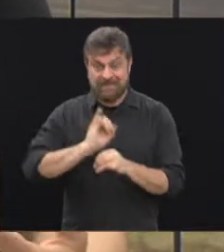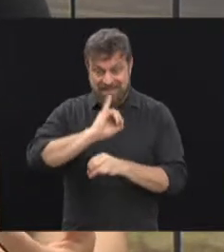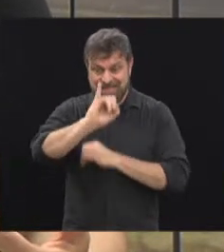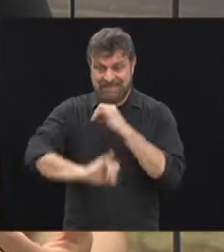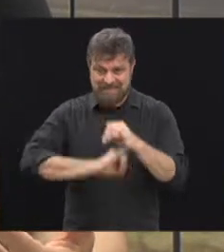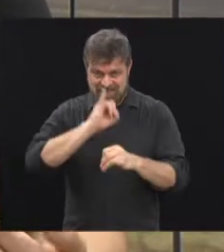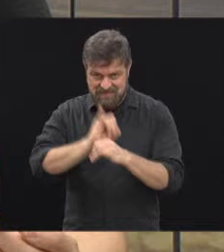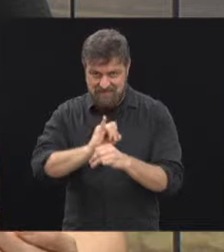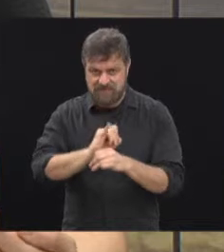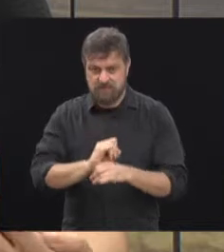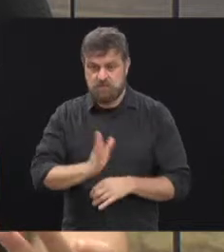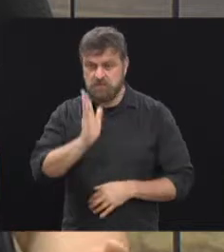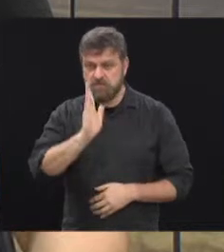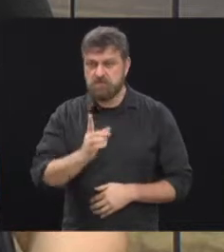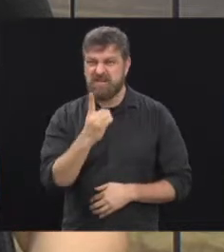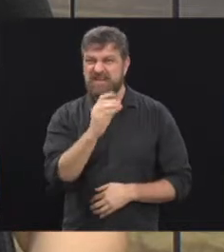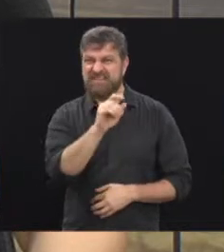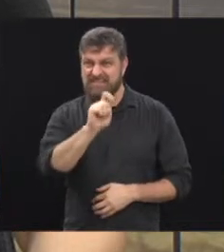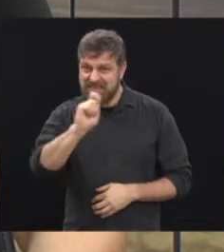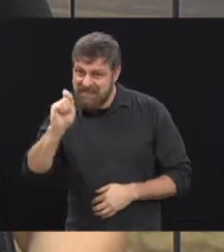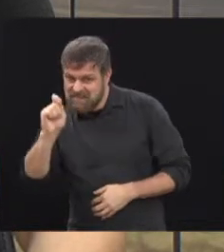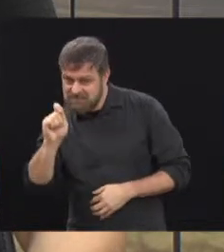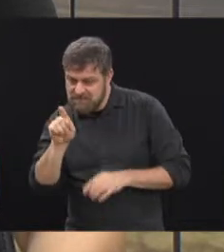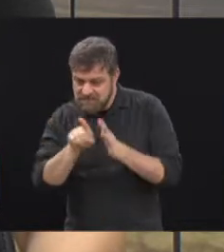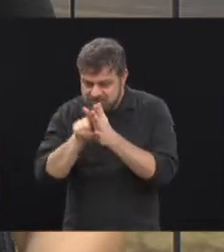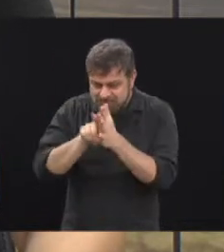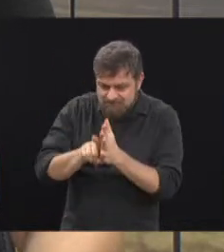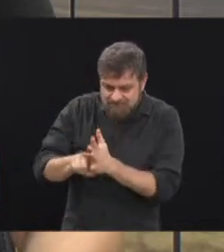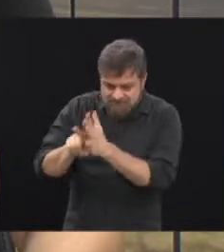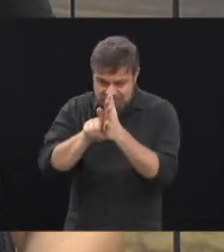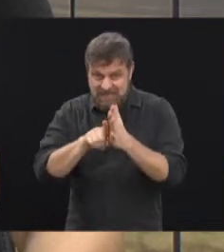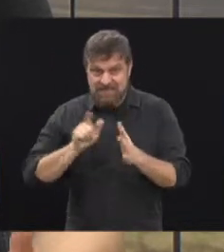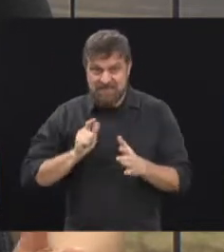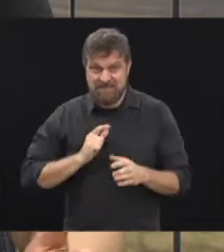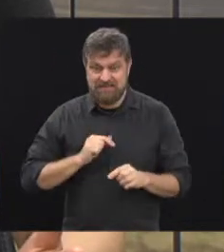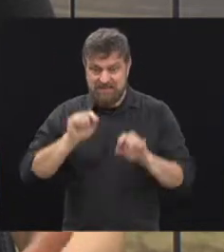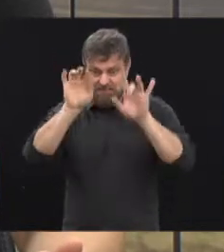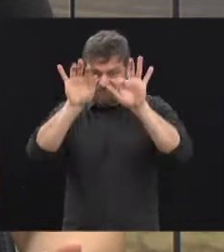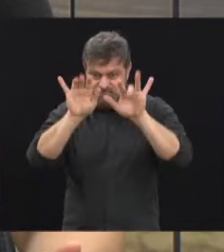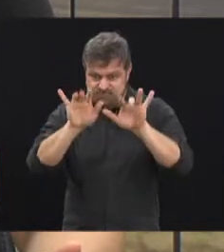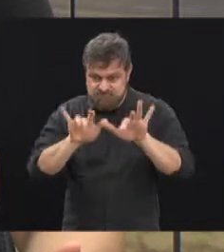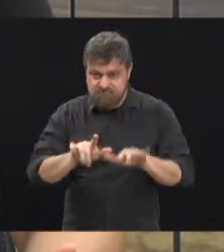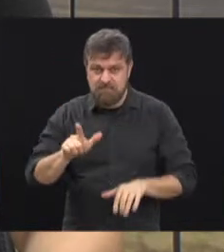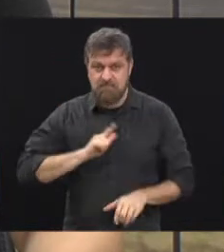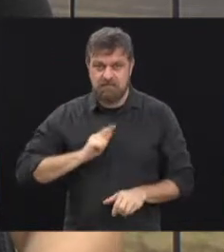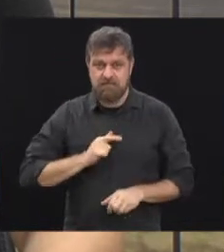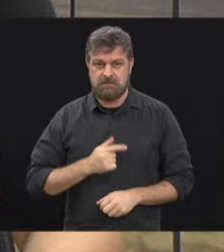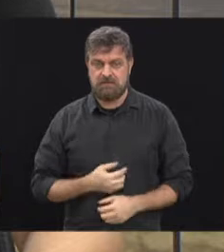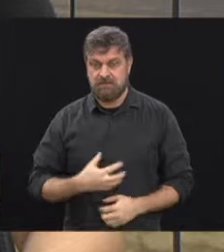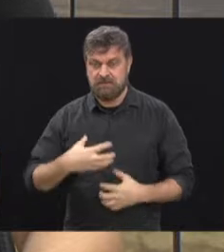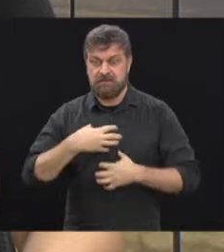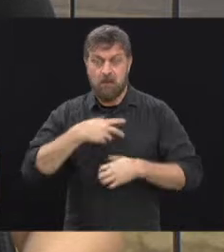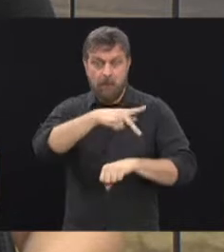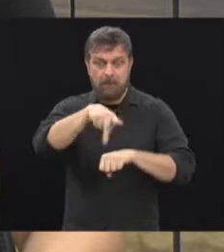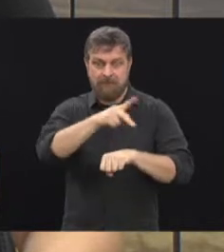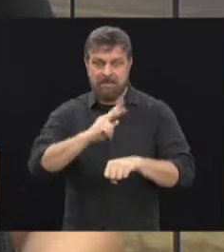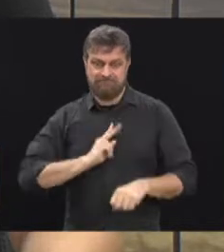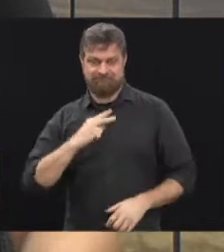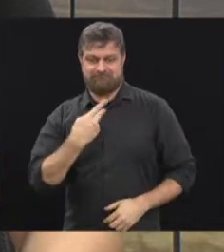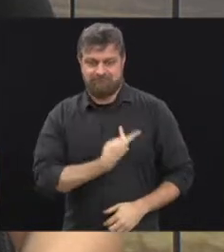online, então a gente está trabalhando há 10 meses, faz 10 meses que a plataforma subiu e subimos com os destinos que mais me